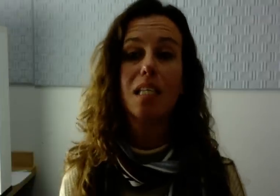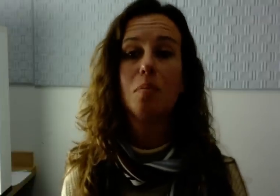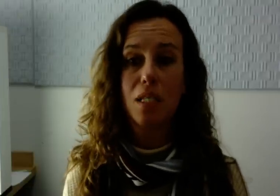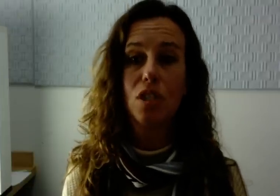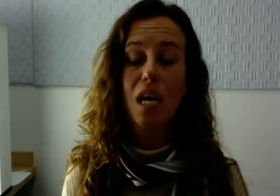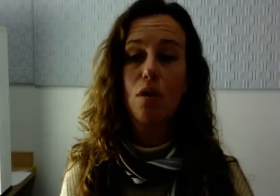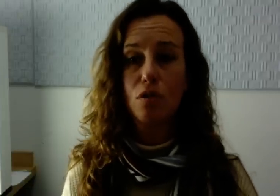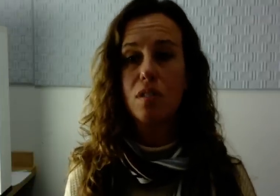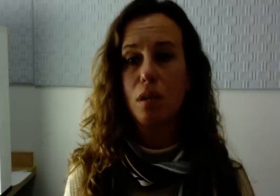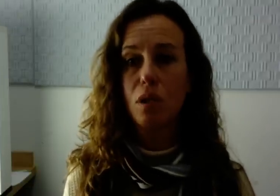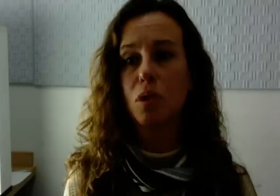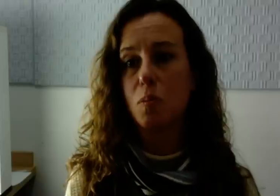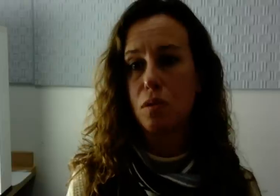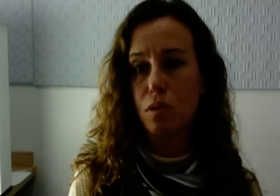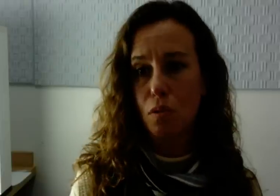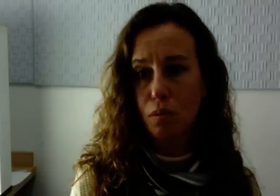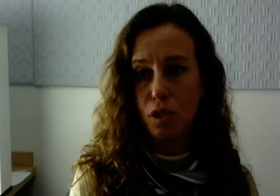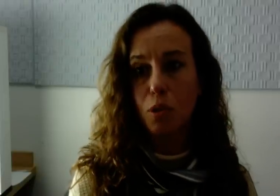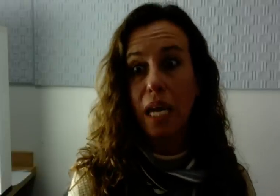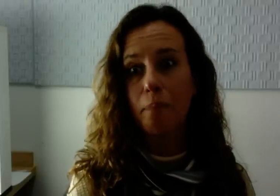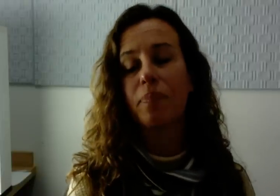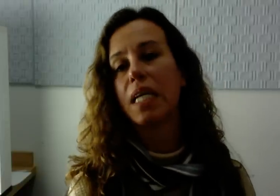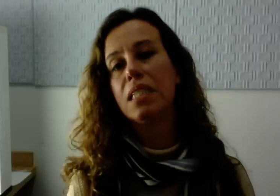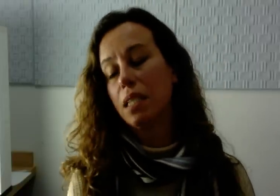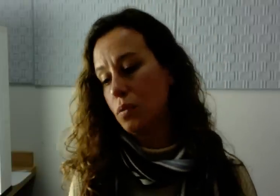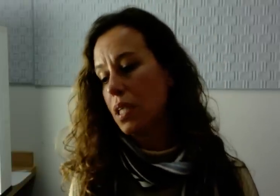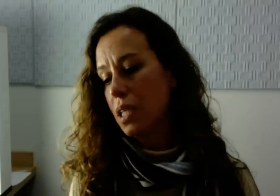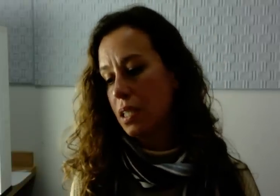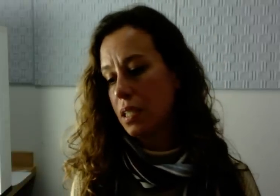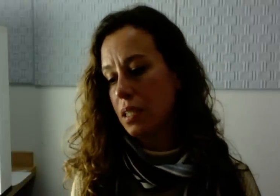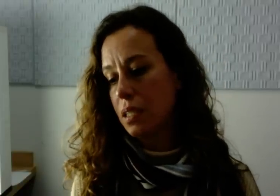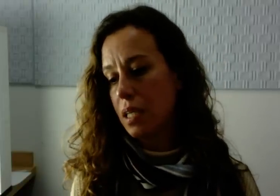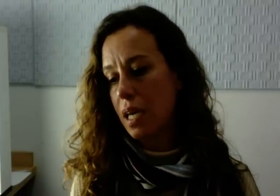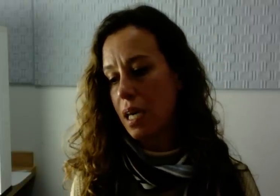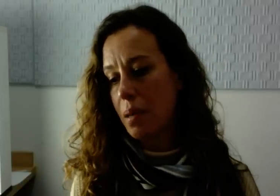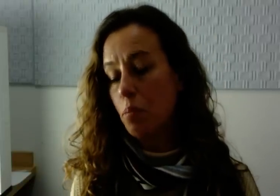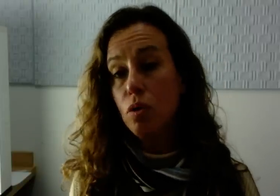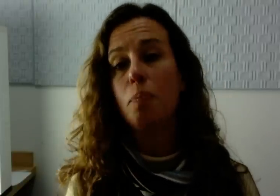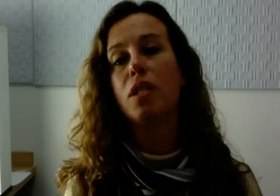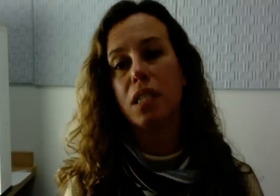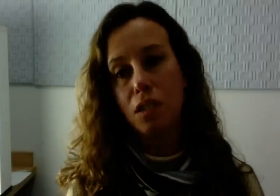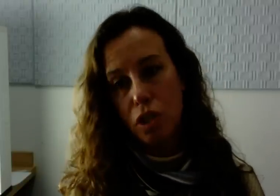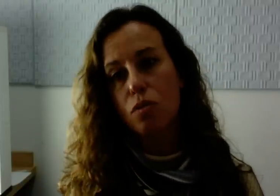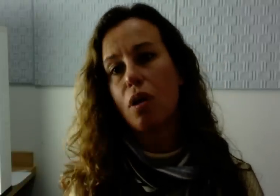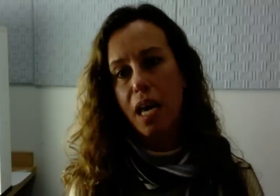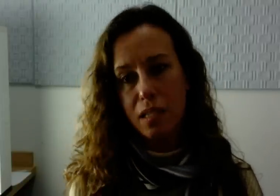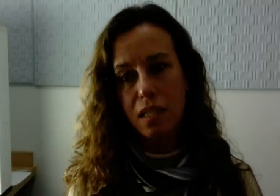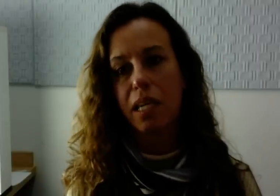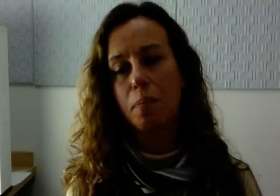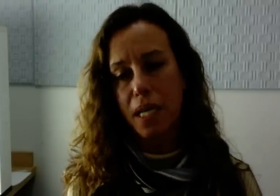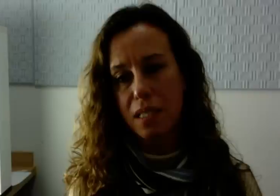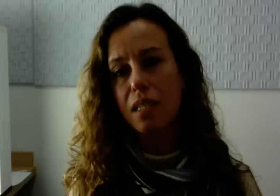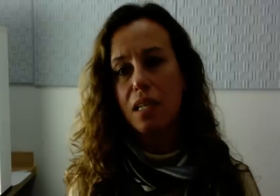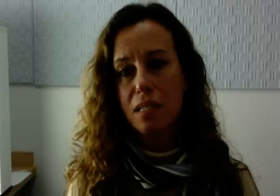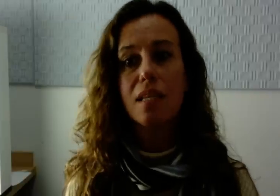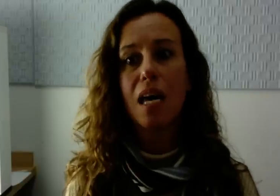essa é exatamente a condição que muitas pessoas com autismo TM então ã eh é muito importante que os colegas e